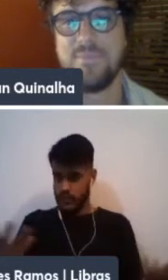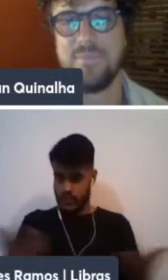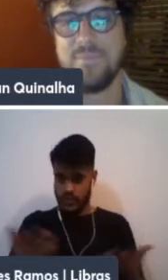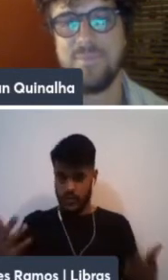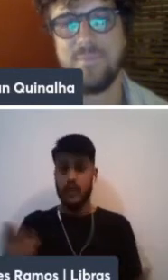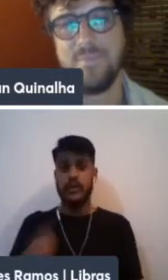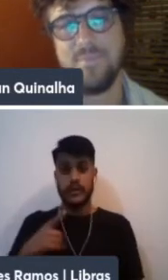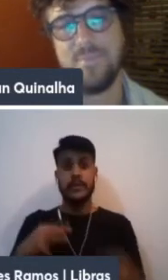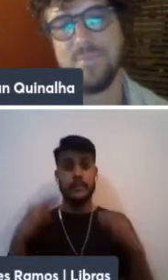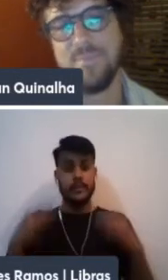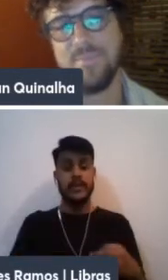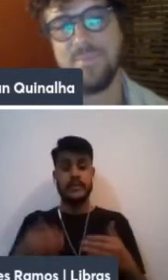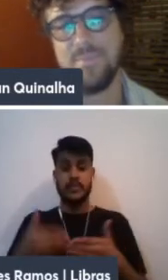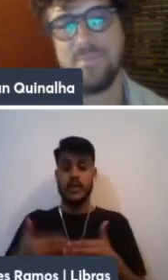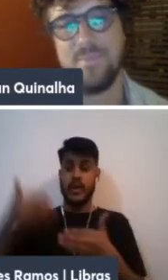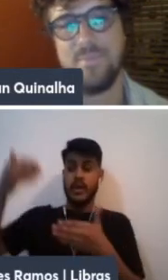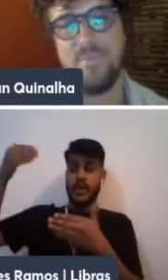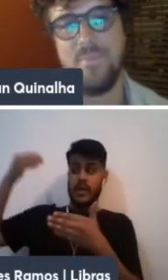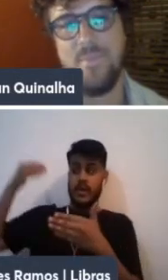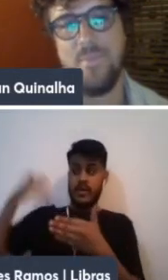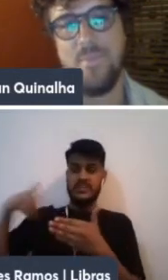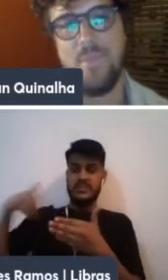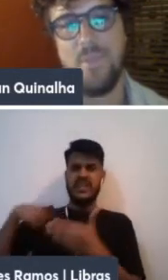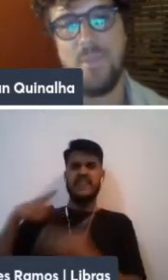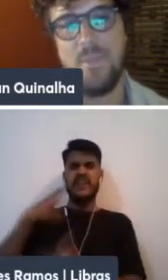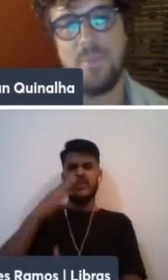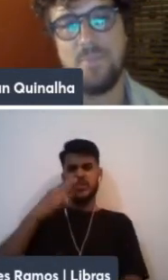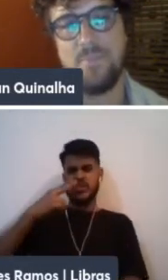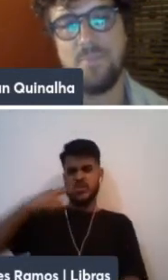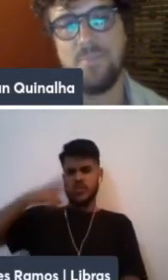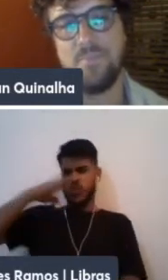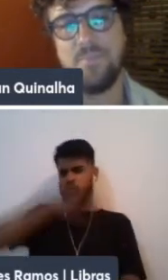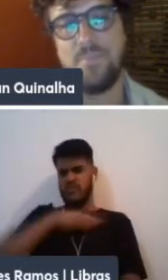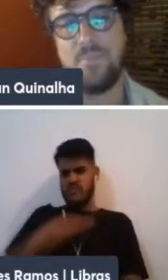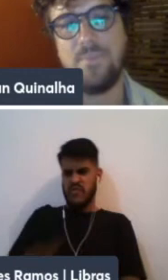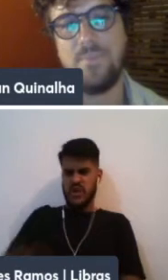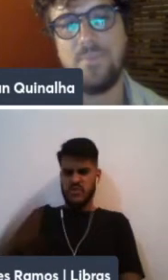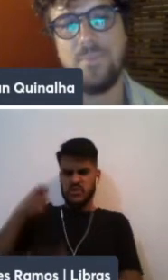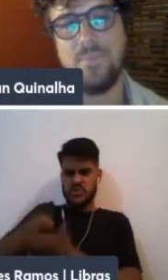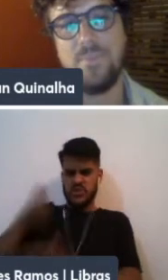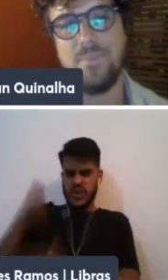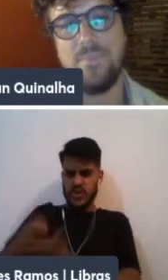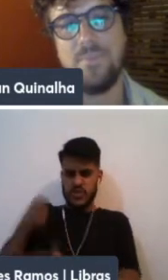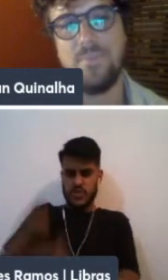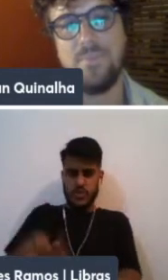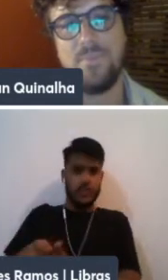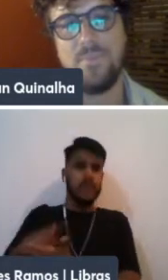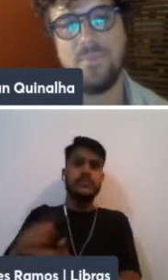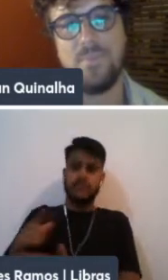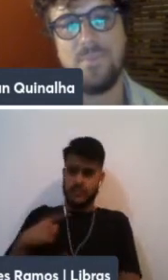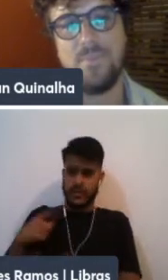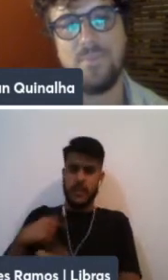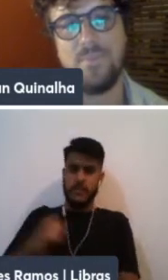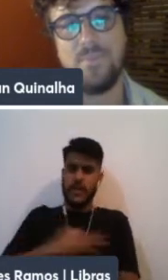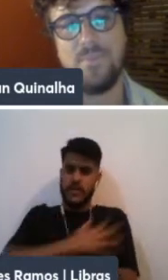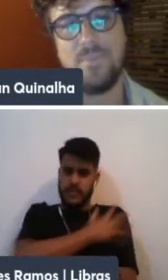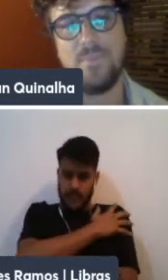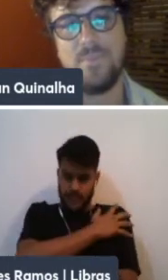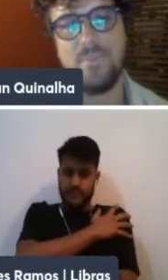incrivelmente, nós vivíamos em plena ditadura militar, não é? Mas havia